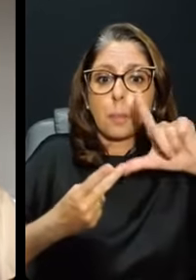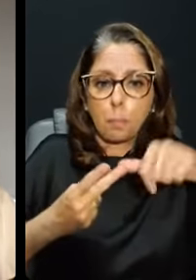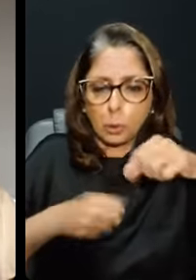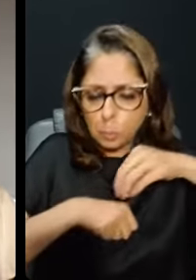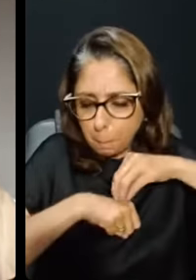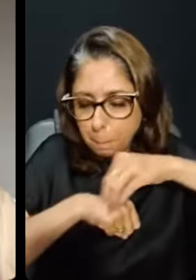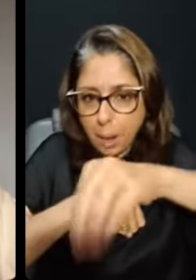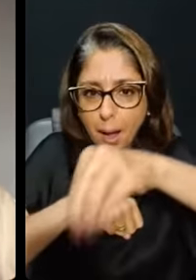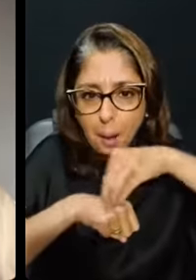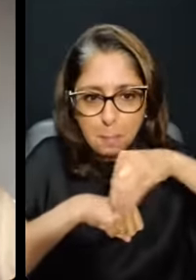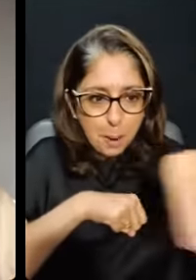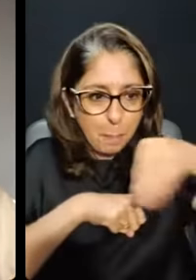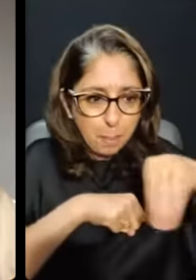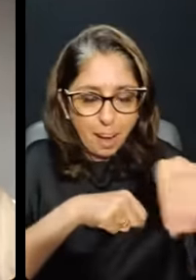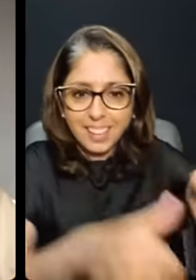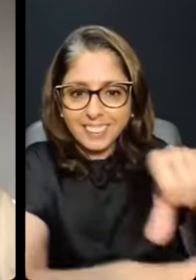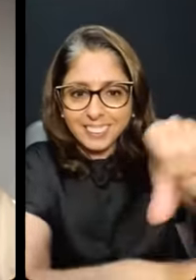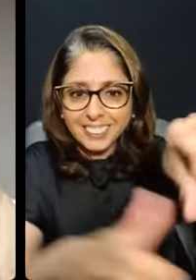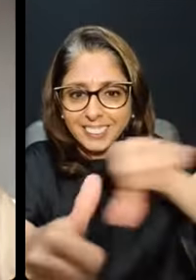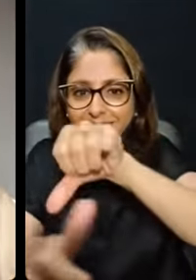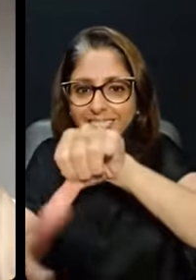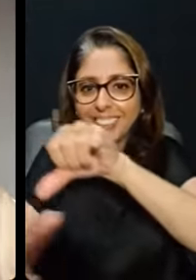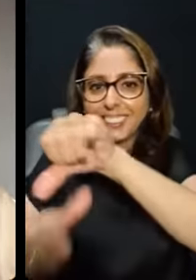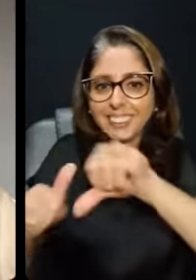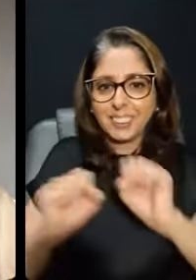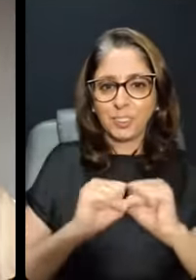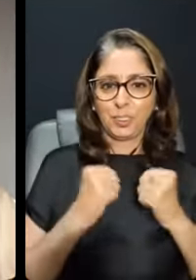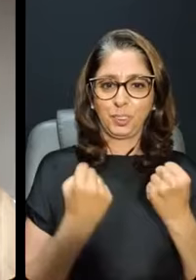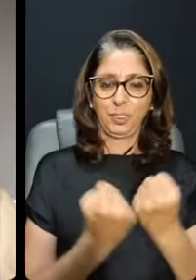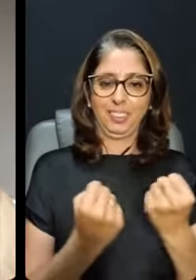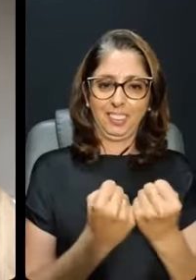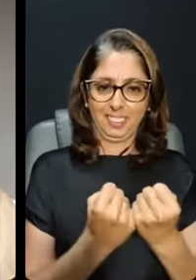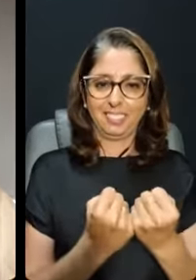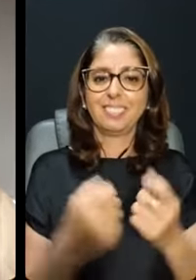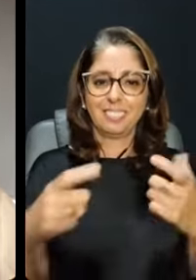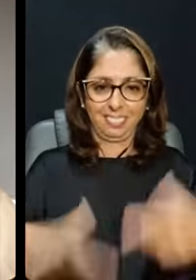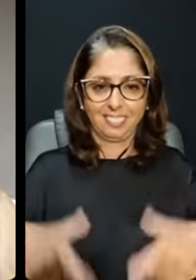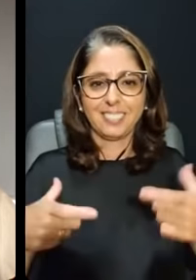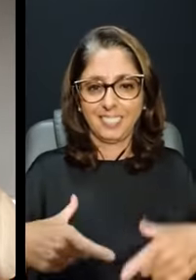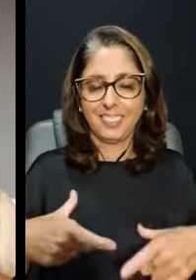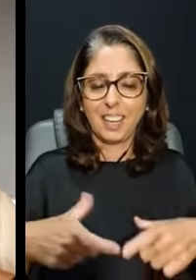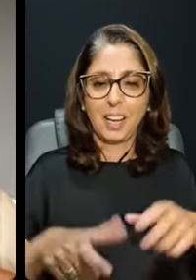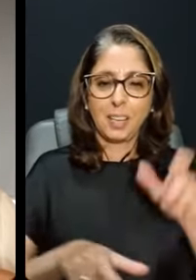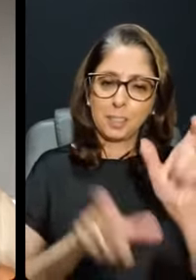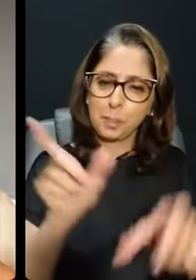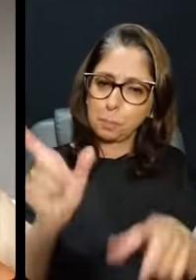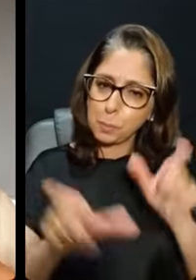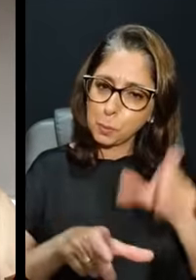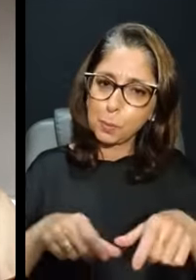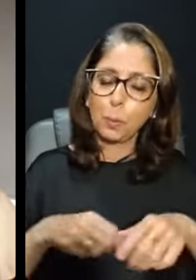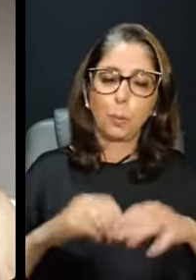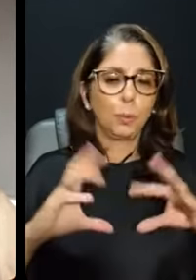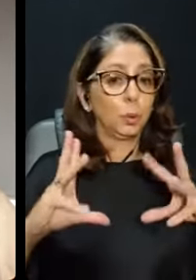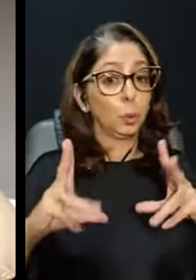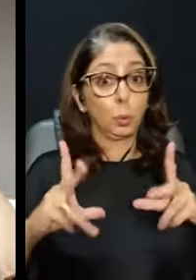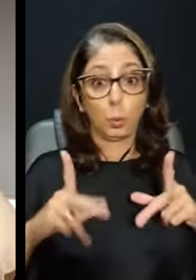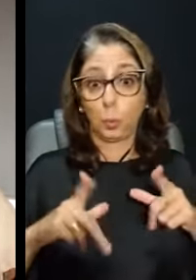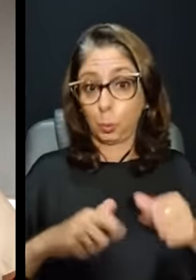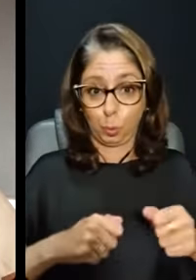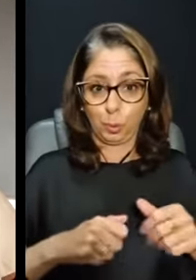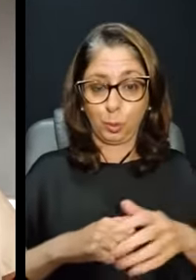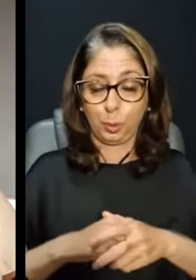que cada pessoa tem dentro de si essa potência. E eu enxergo a minha potência em